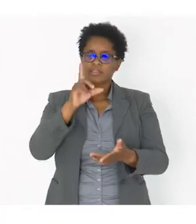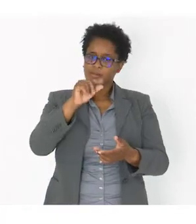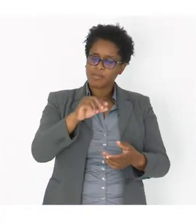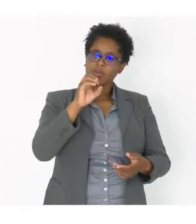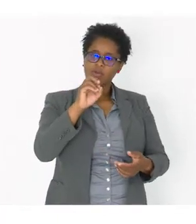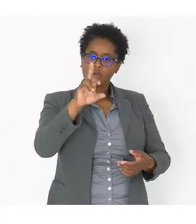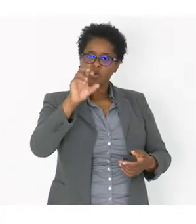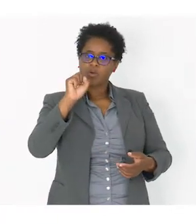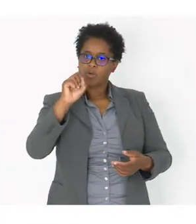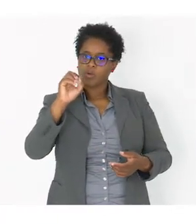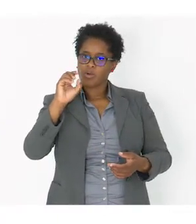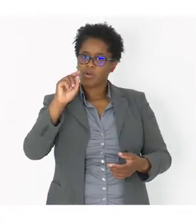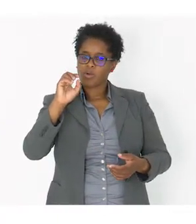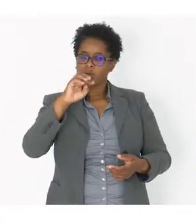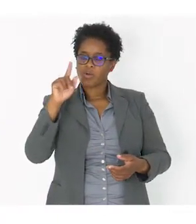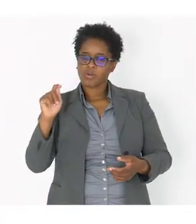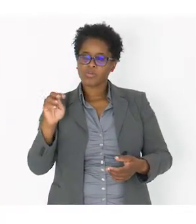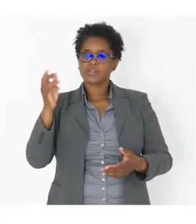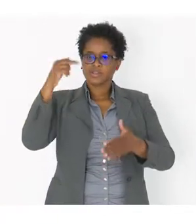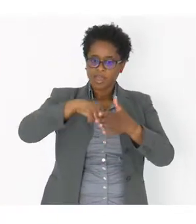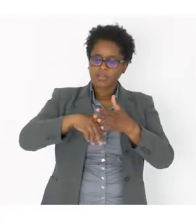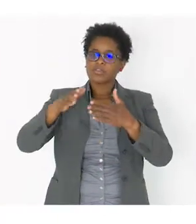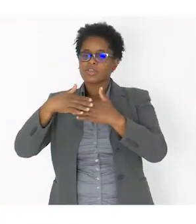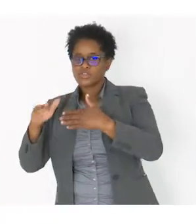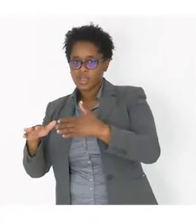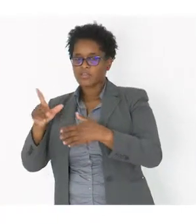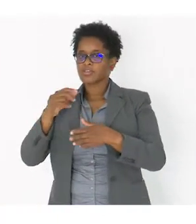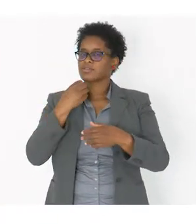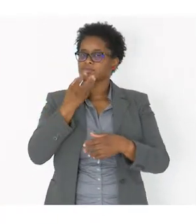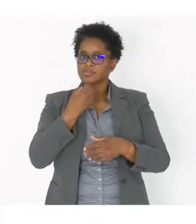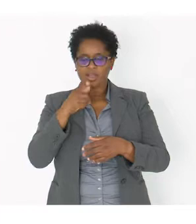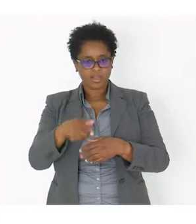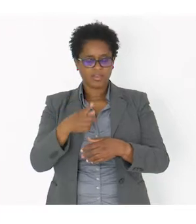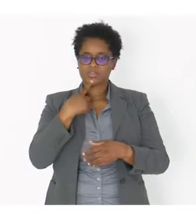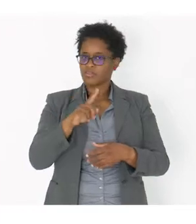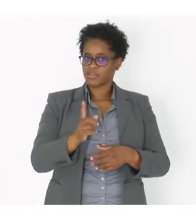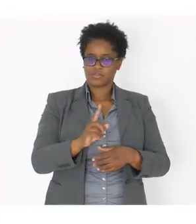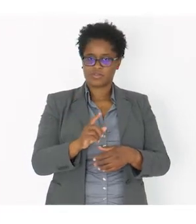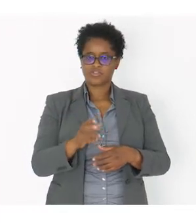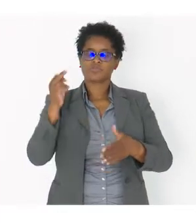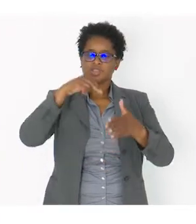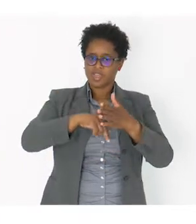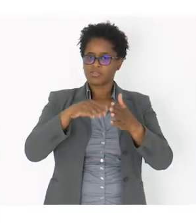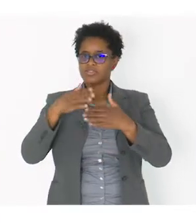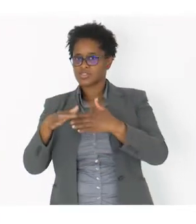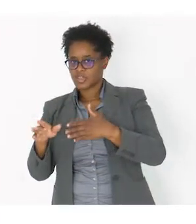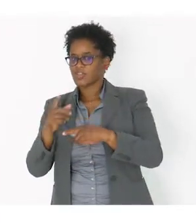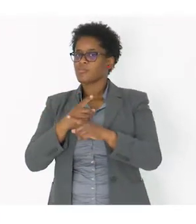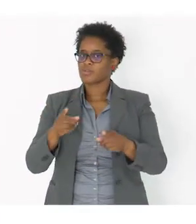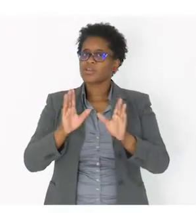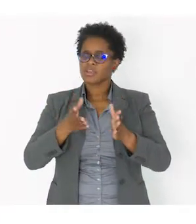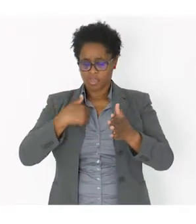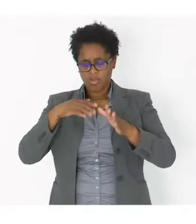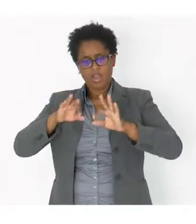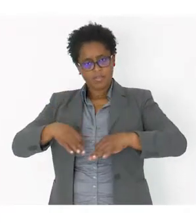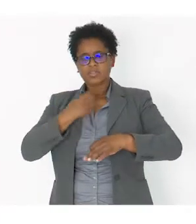órgãos externos e órgãos internos. Não é preciso explicar aqui novamente sobre internos e externos, porque